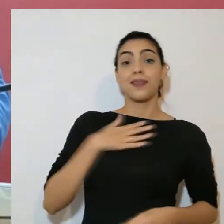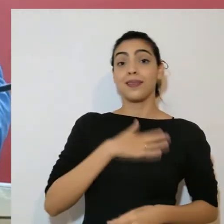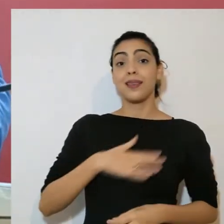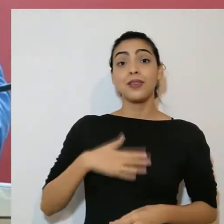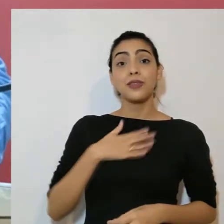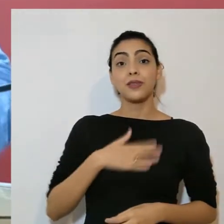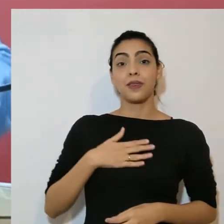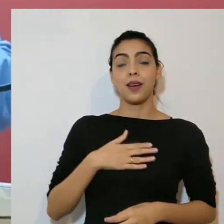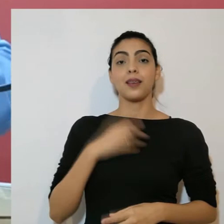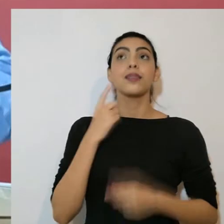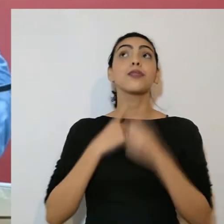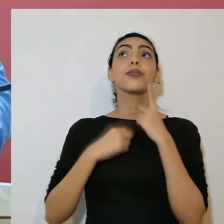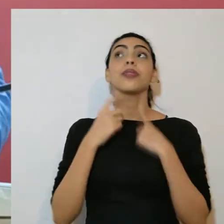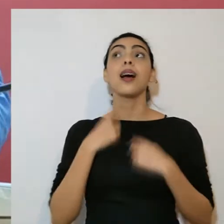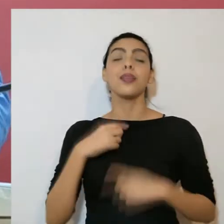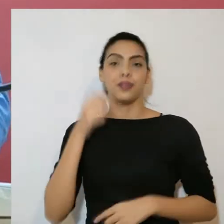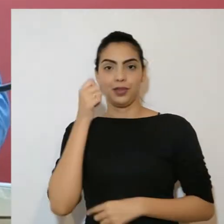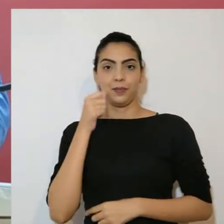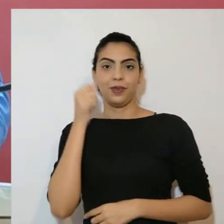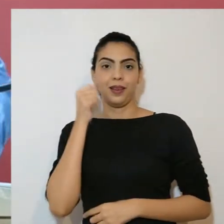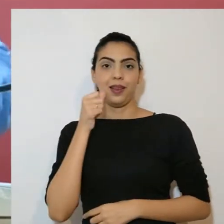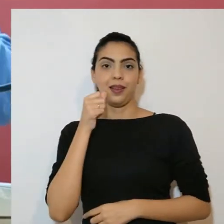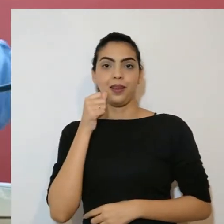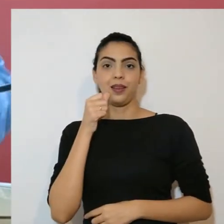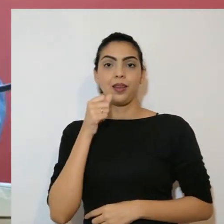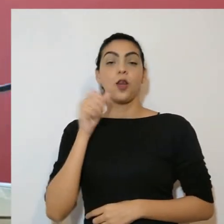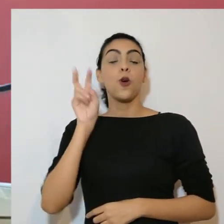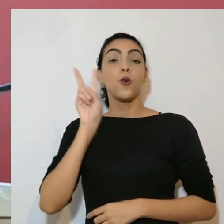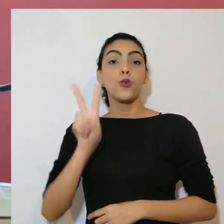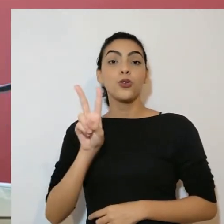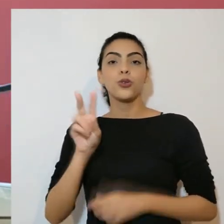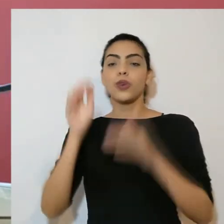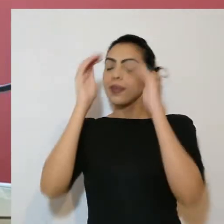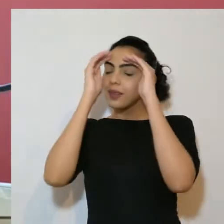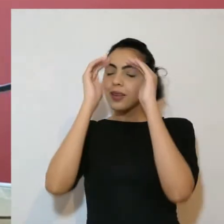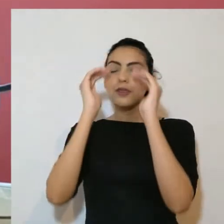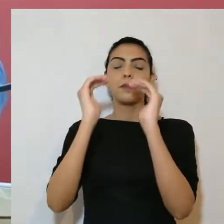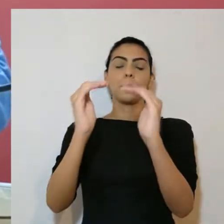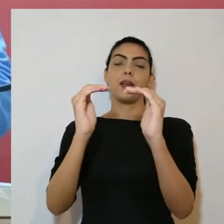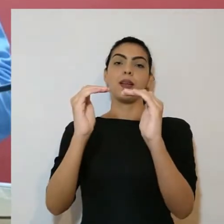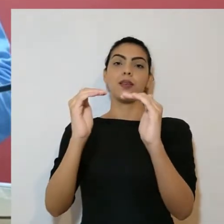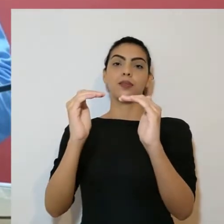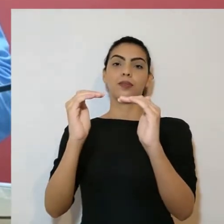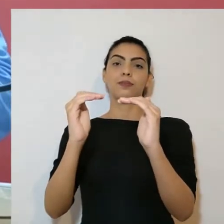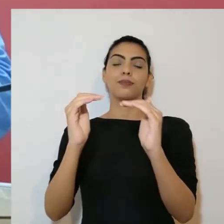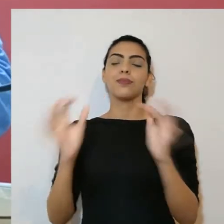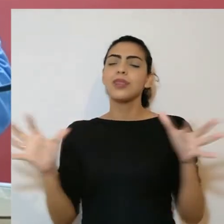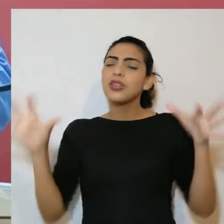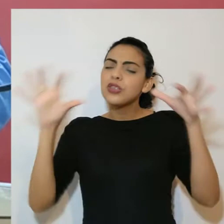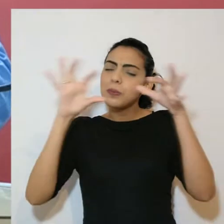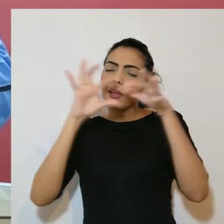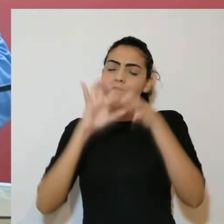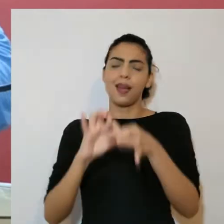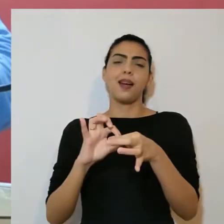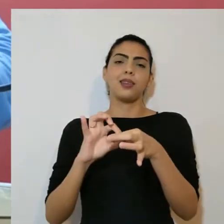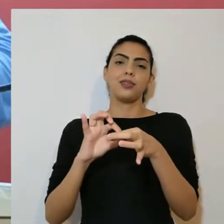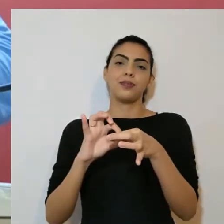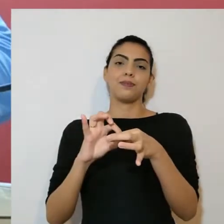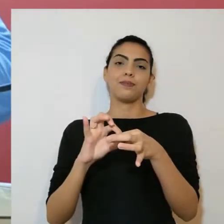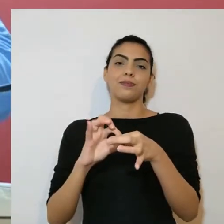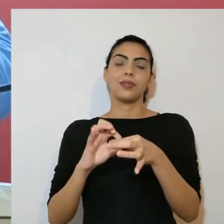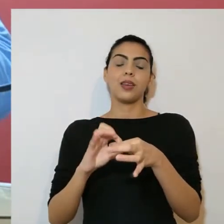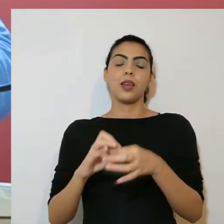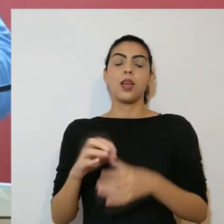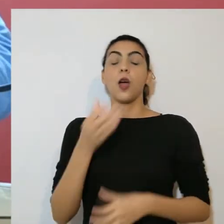do outro, há respeito entre eles, há confiança, há intimidade. o